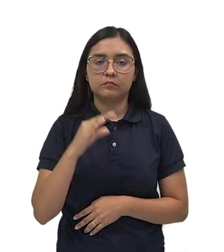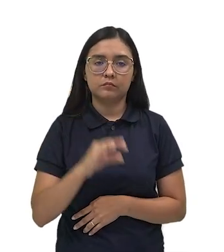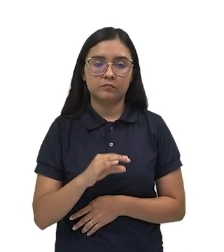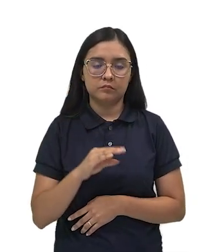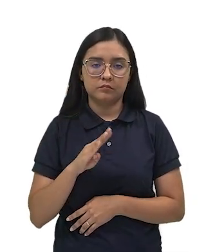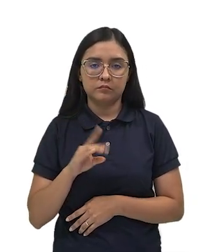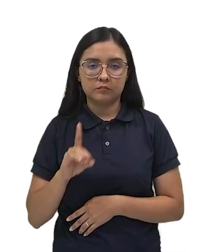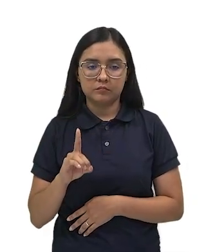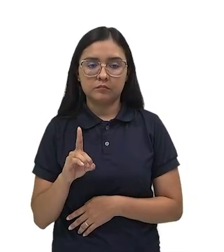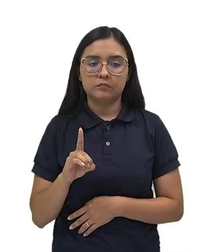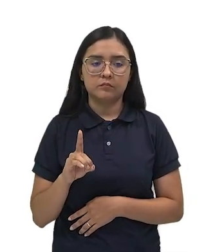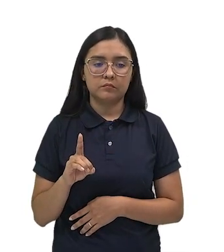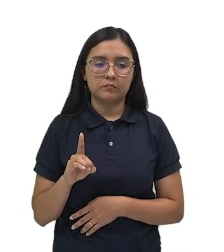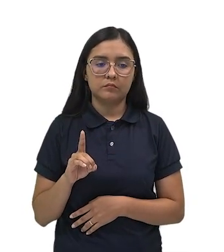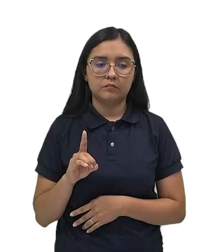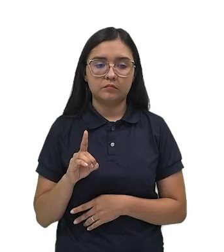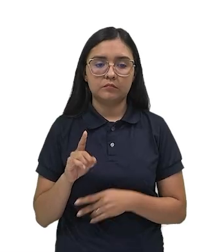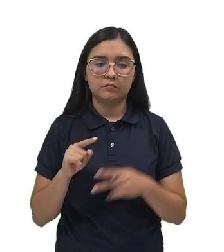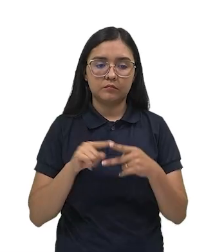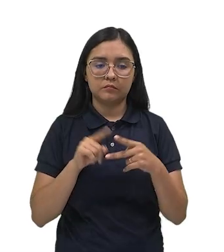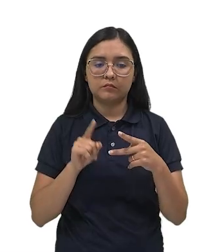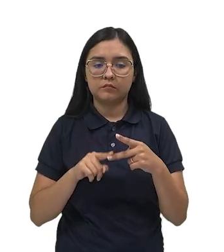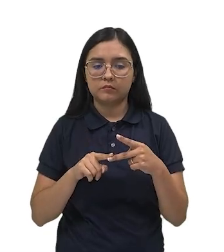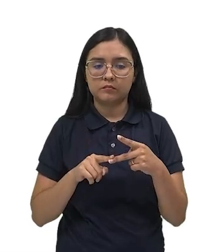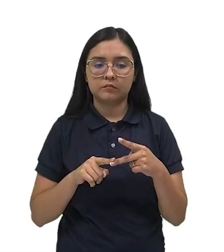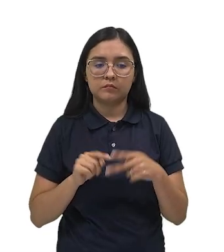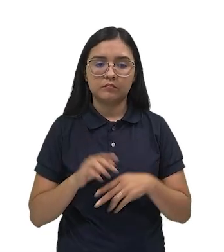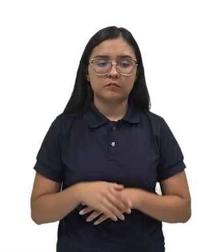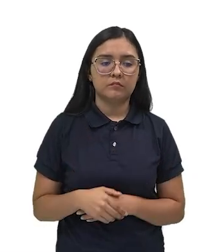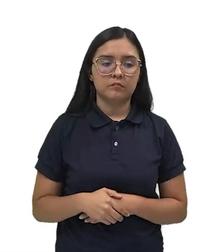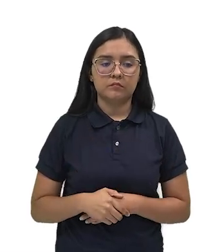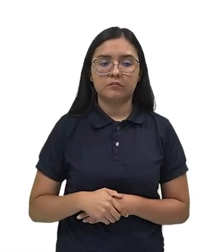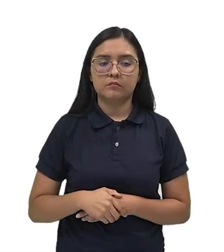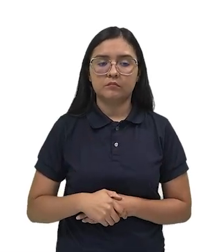CBD e tenho o ângulo